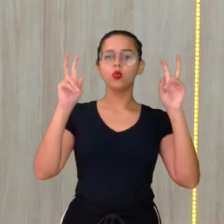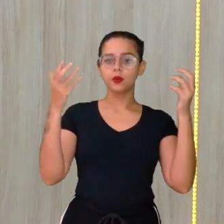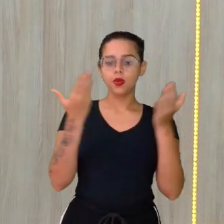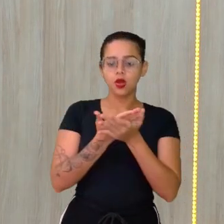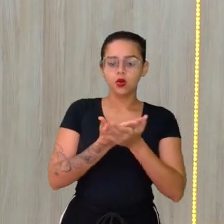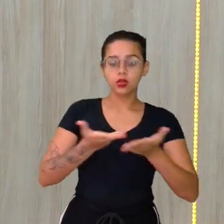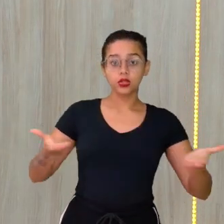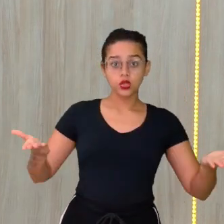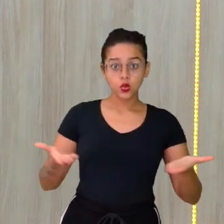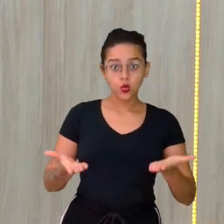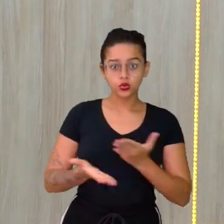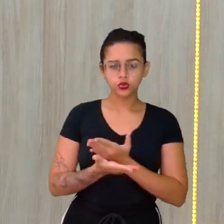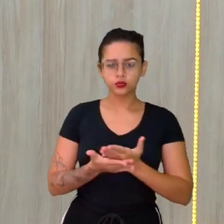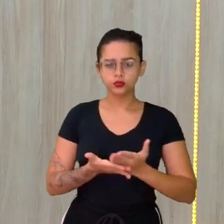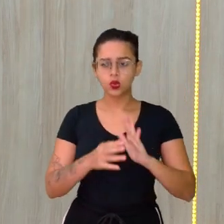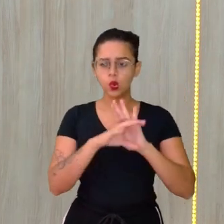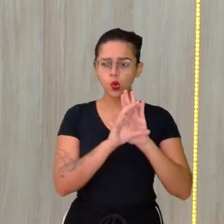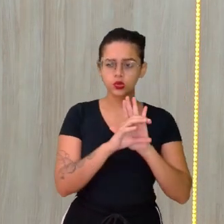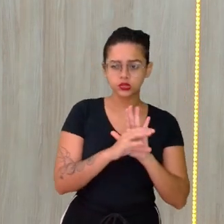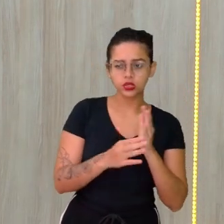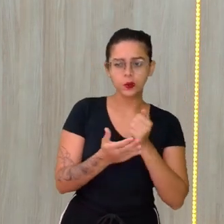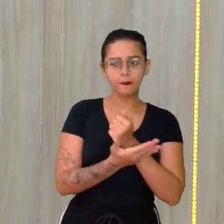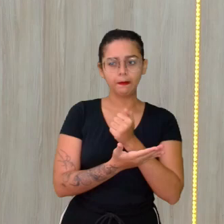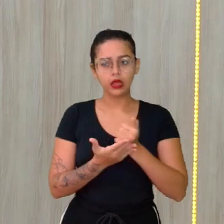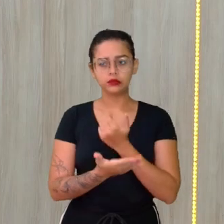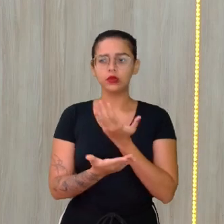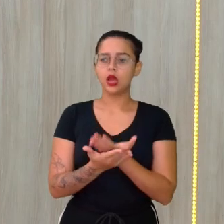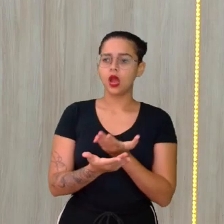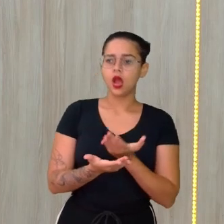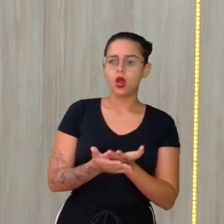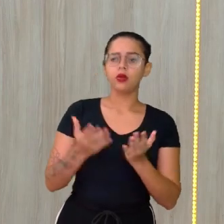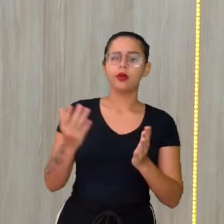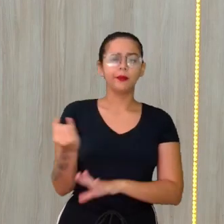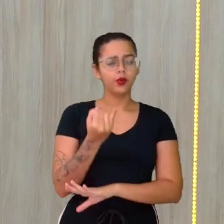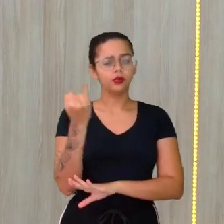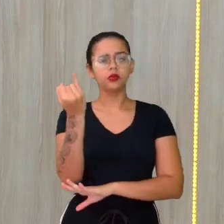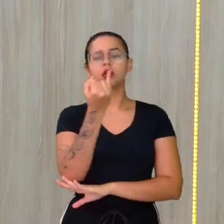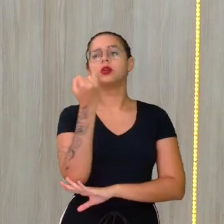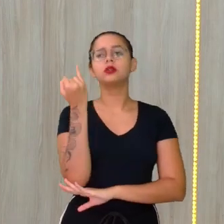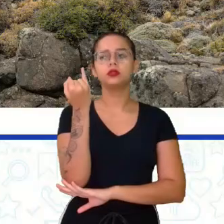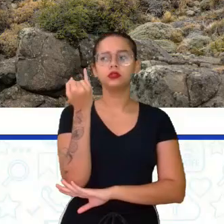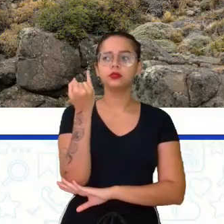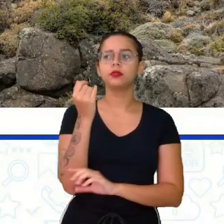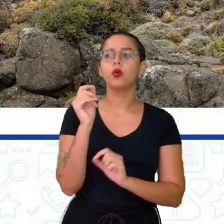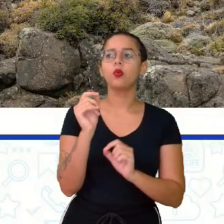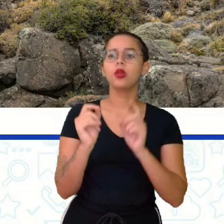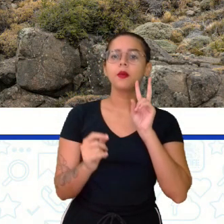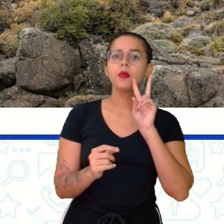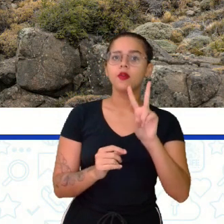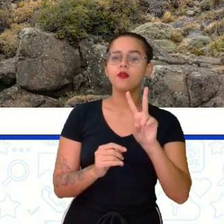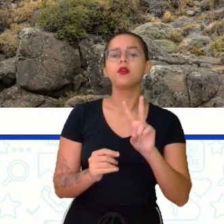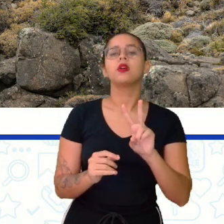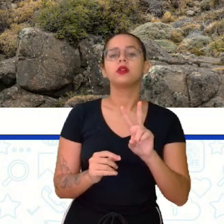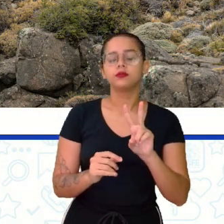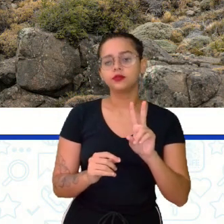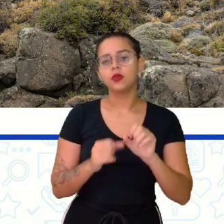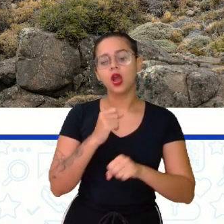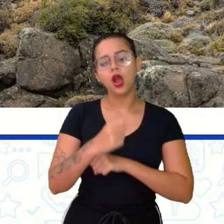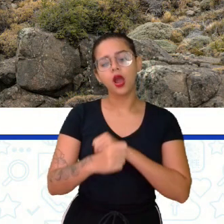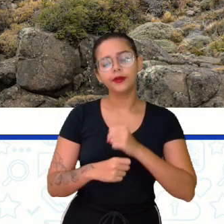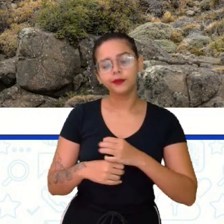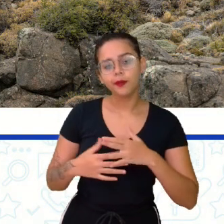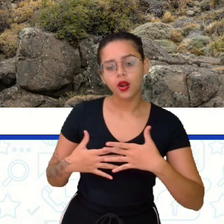hoje, começando aí, conceitos chaves, né? Então, a gente vai trabalhar uma aula fundamental para o que a gente vai ver ao longo do